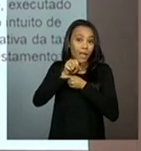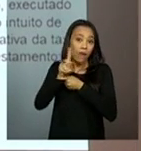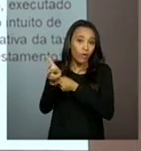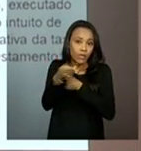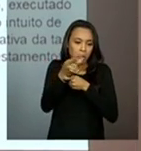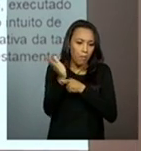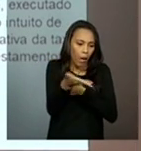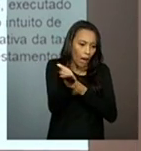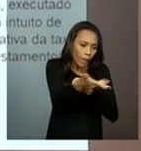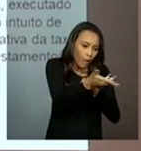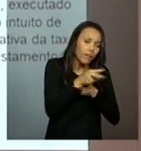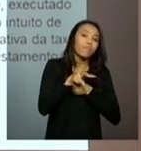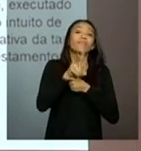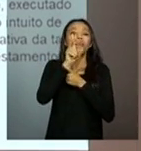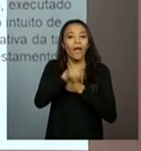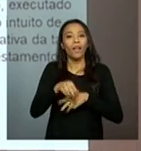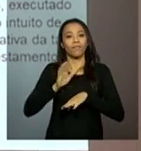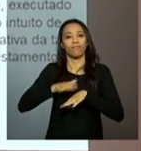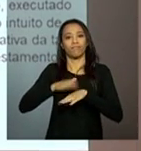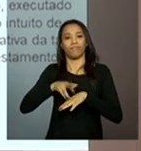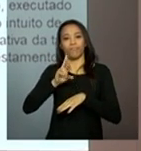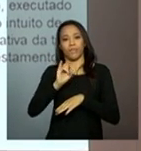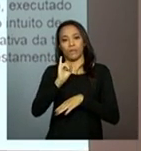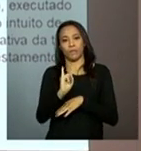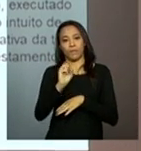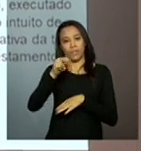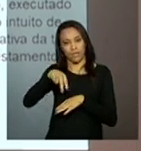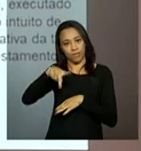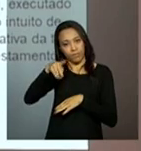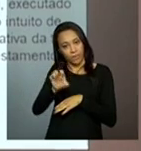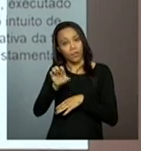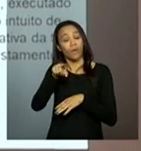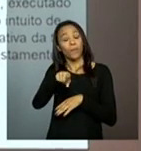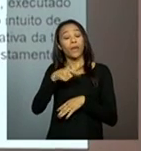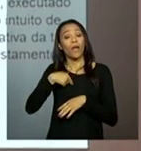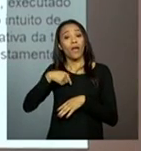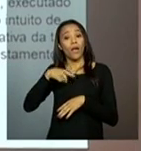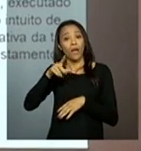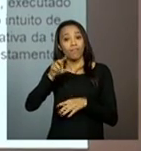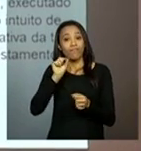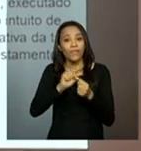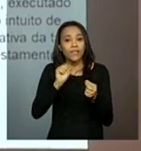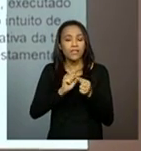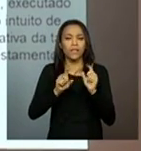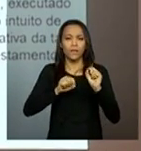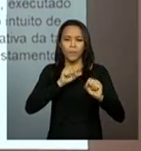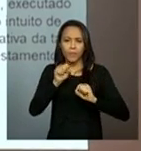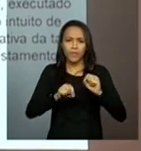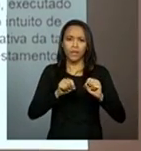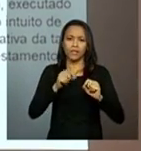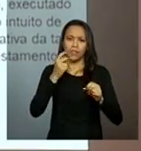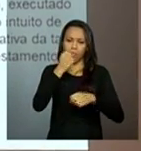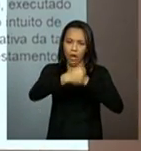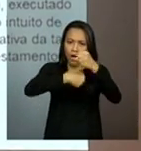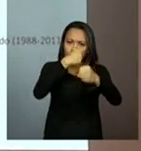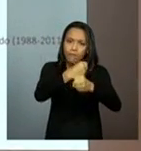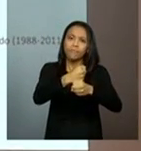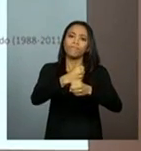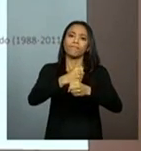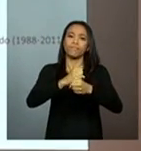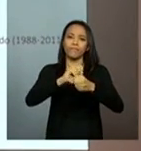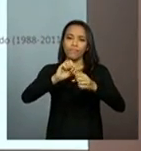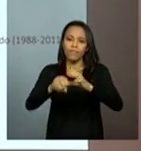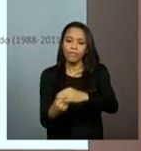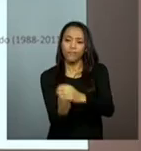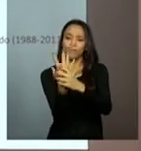muito bem pelo INPE, né, com o Instituto, com o objetivo de produzir uma estimativa da taxa anual de desflorestamento